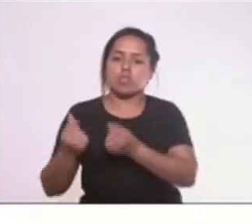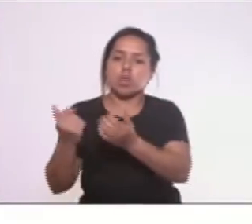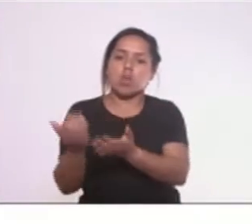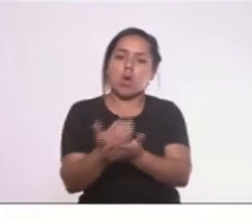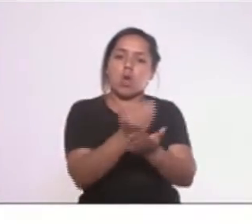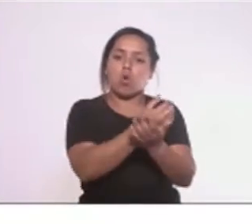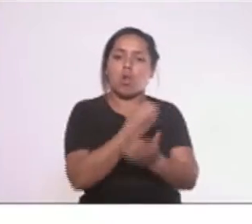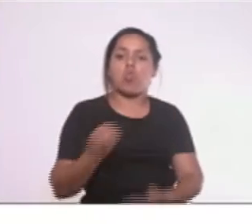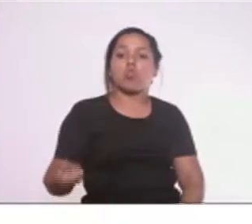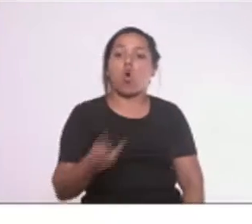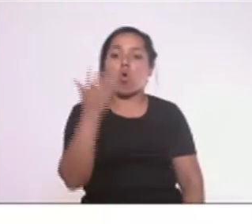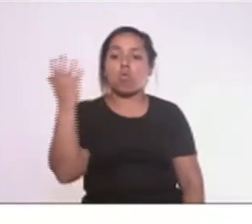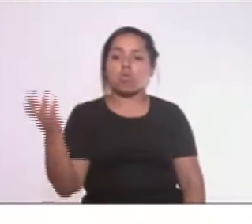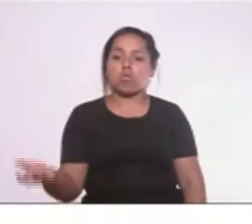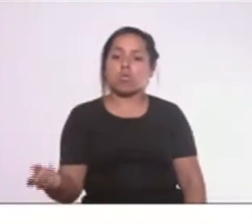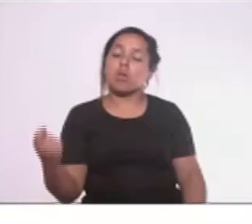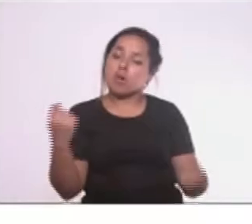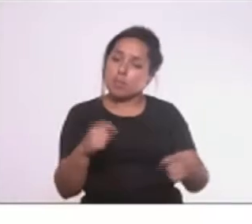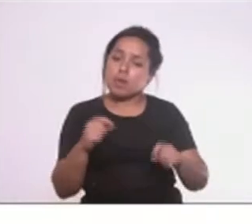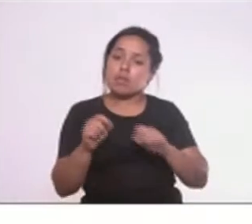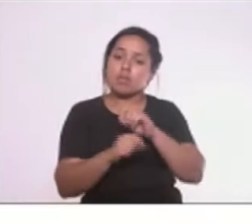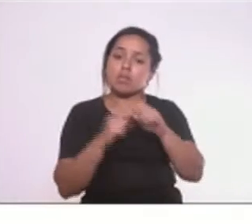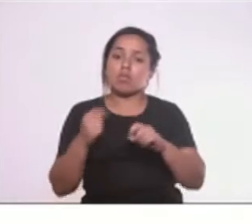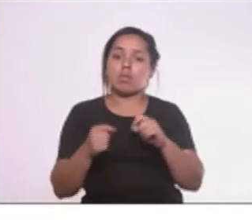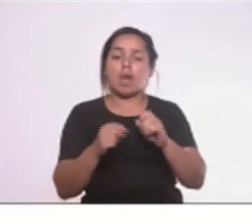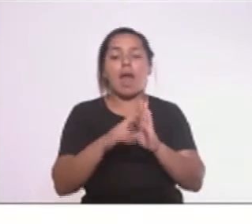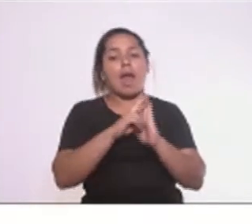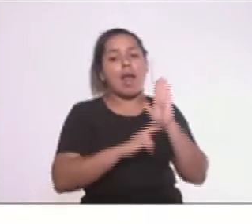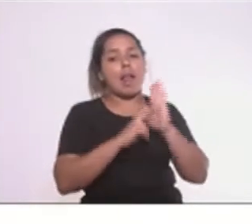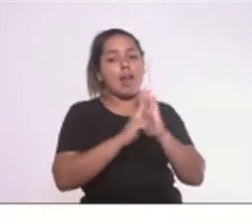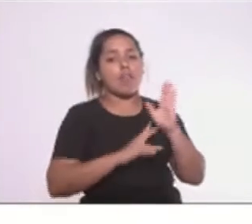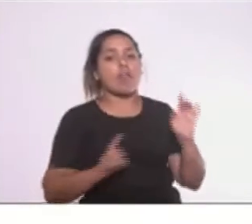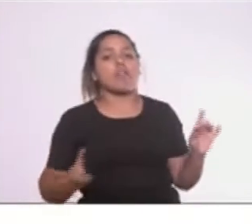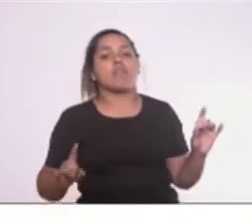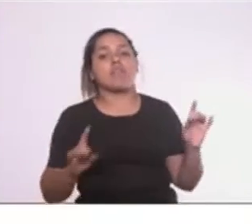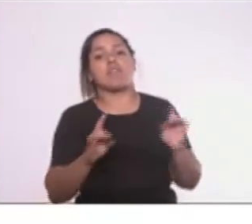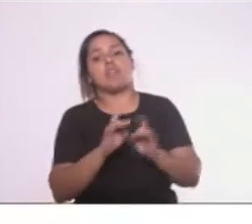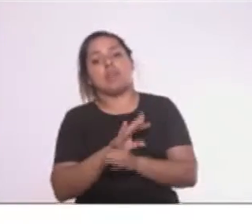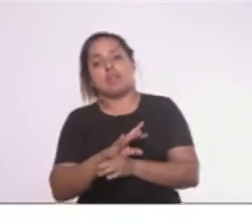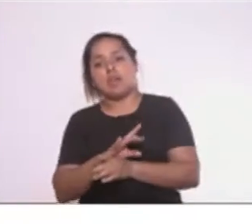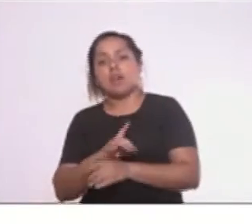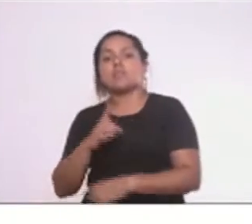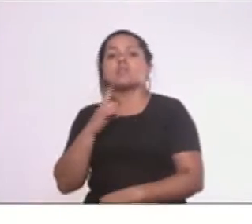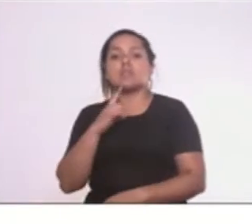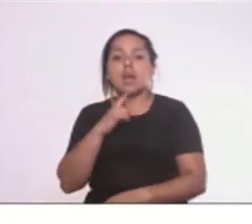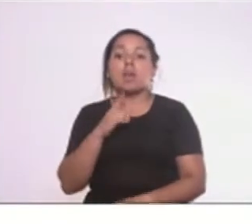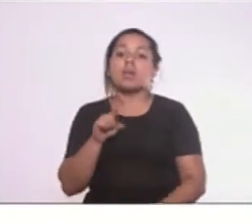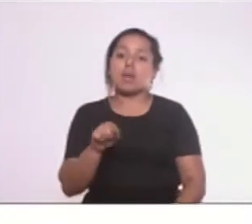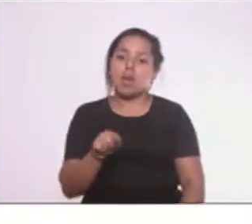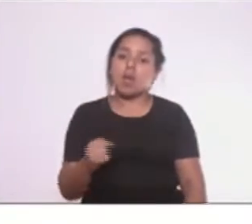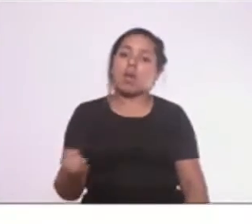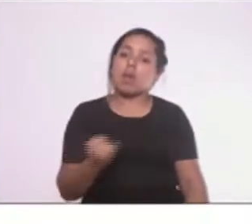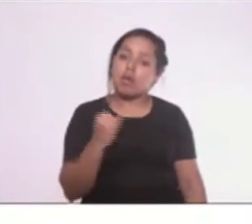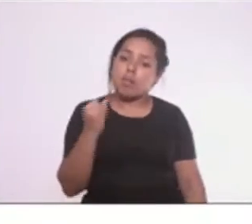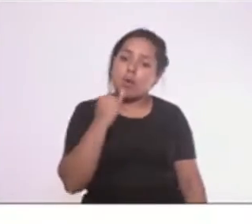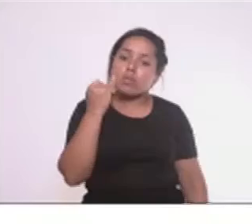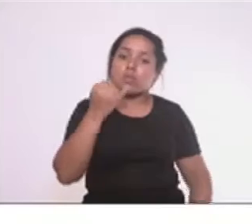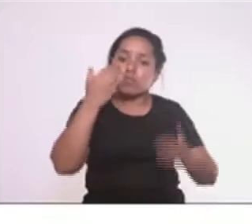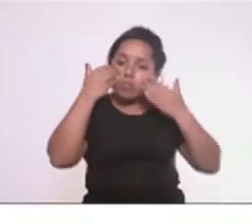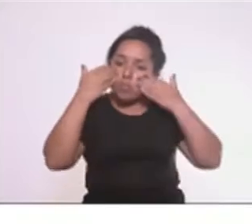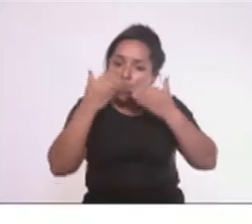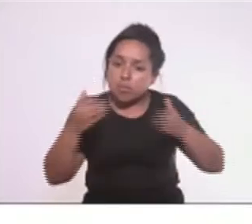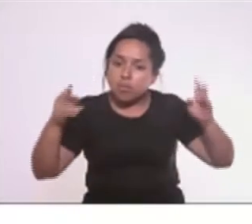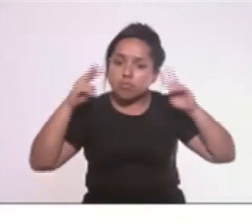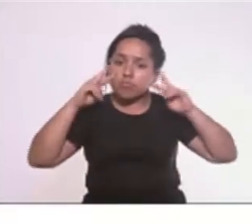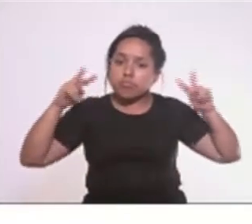e o relatório final, aliás, Vossa Excelência coordenou, não é? O relatório final abre pistas importantes, abre perspectivas importantes que